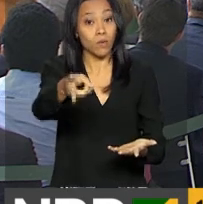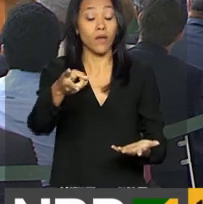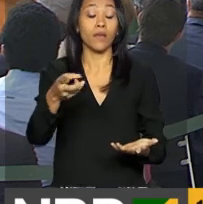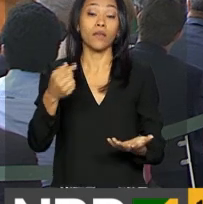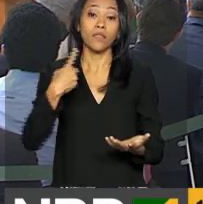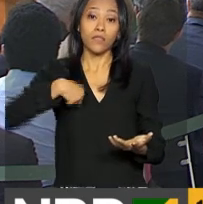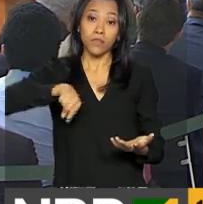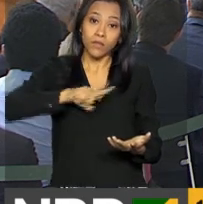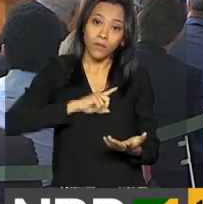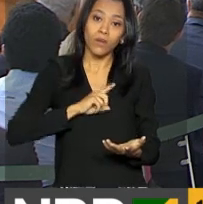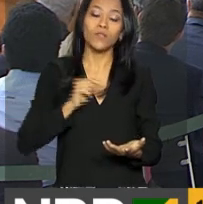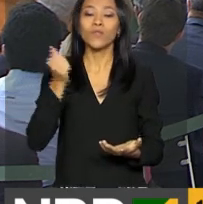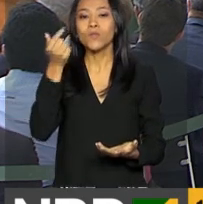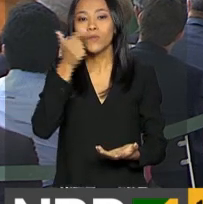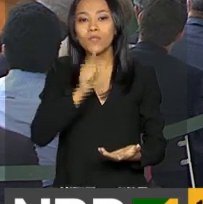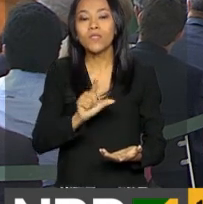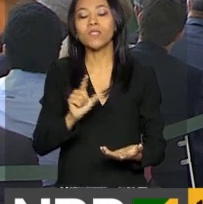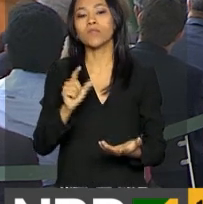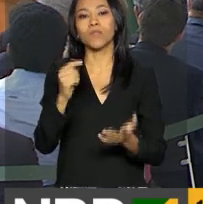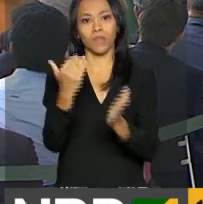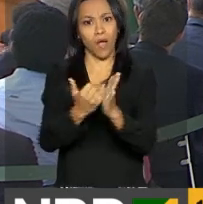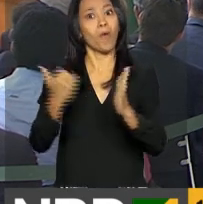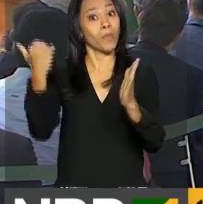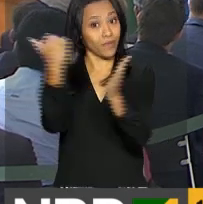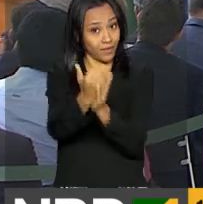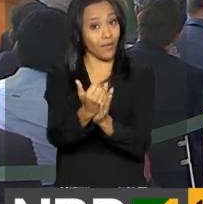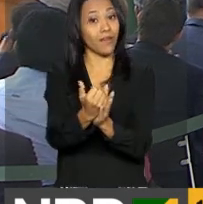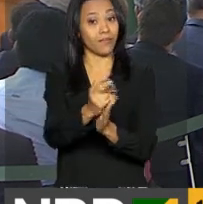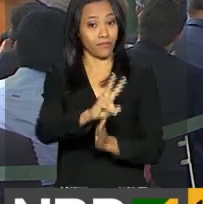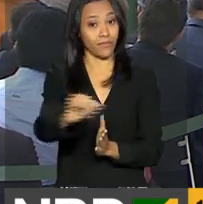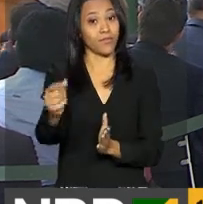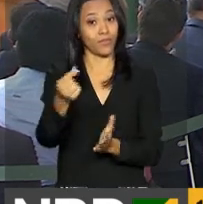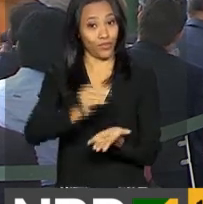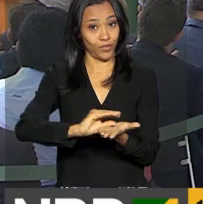dose ou aumentamos a dose para os municípios do ano que vem.